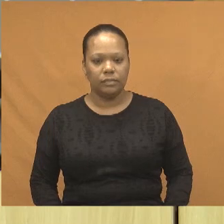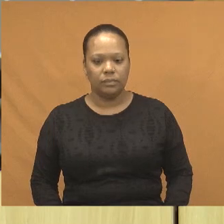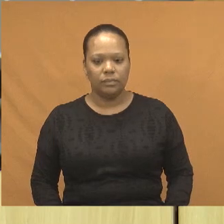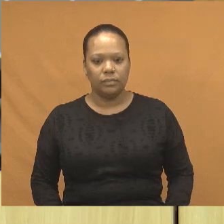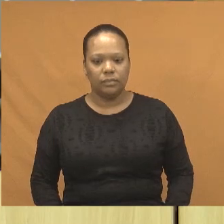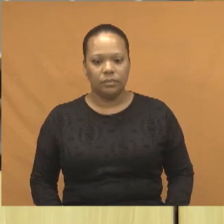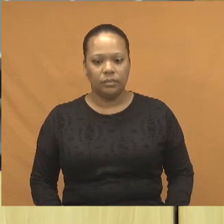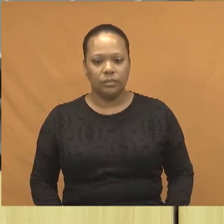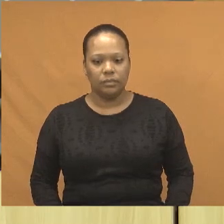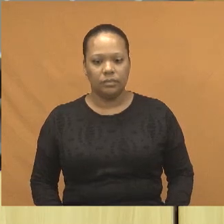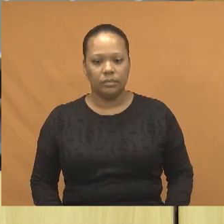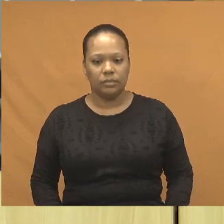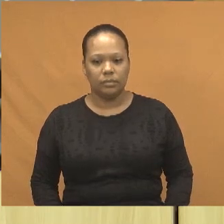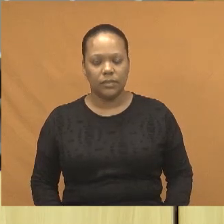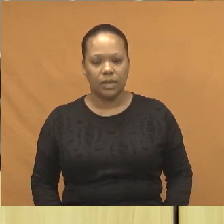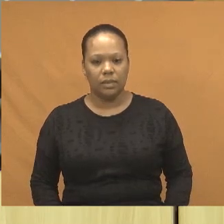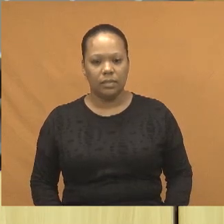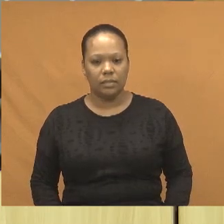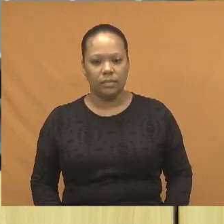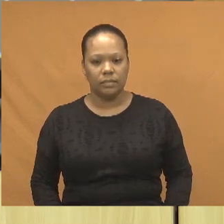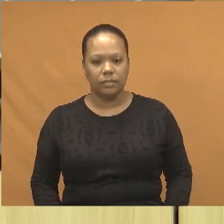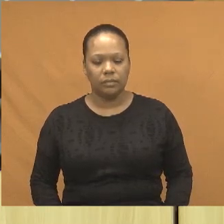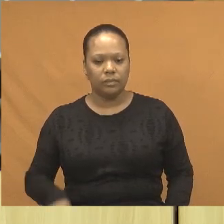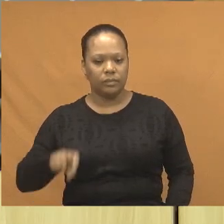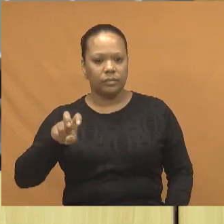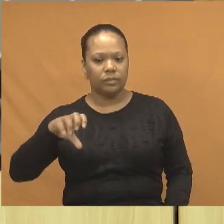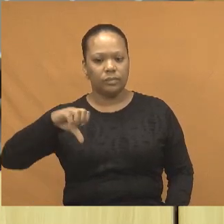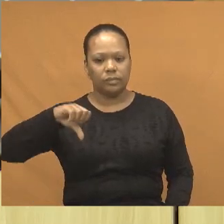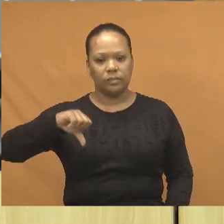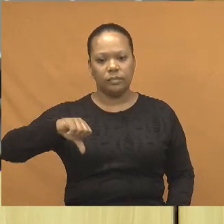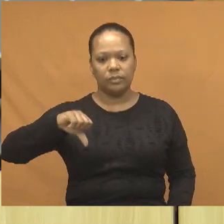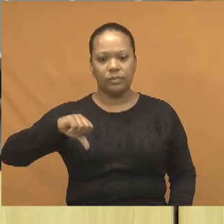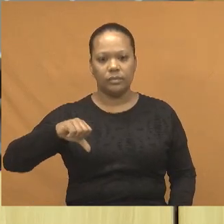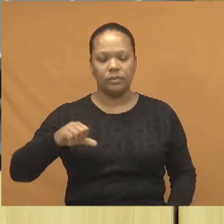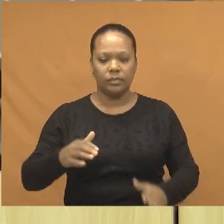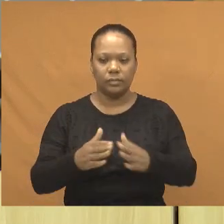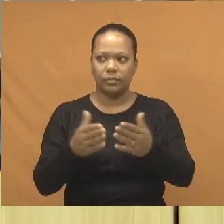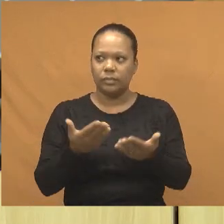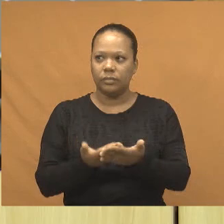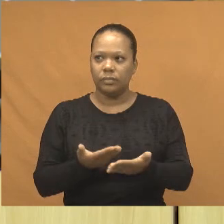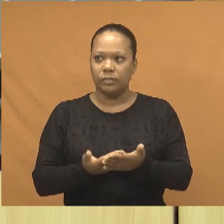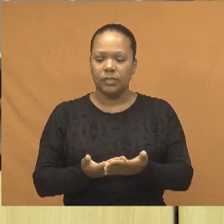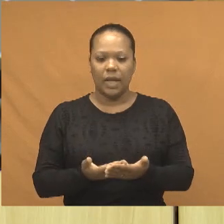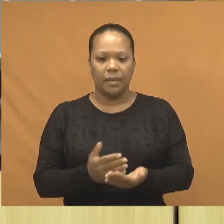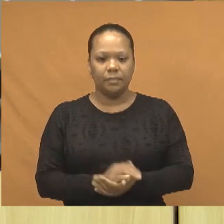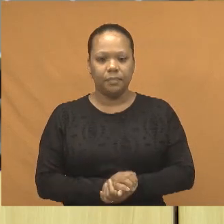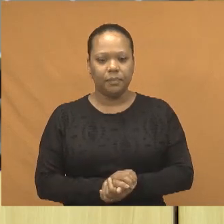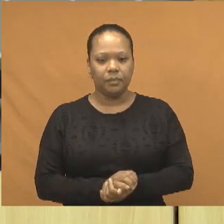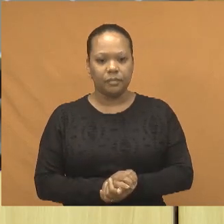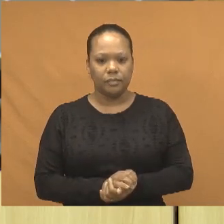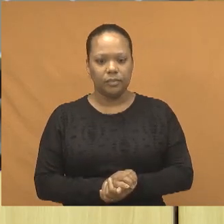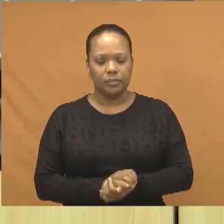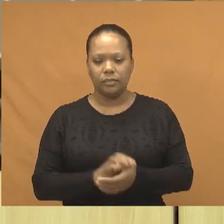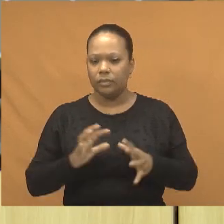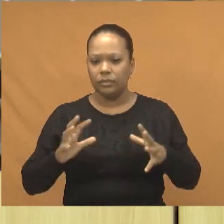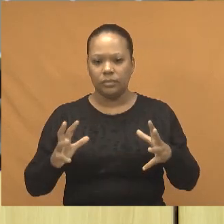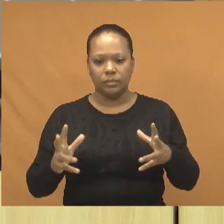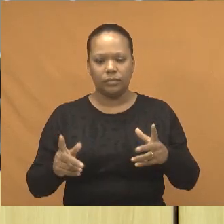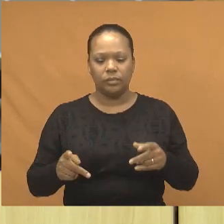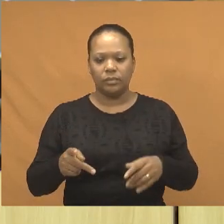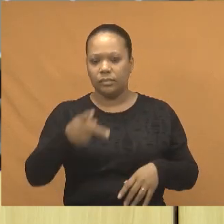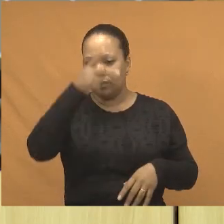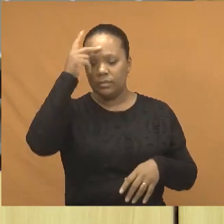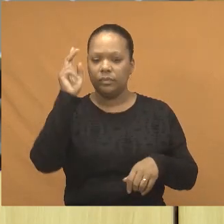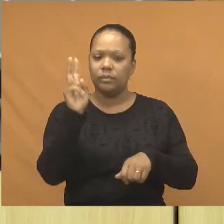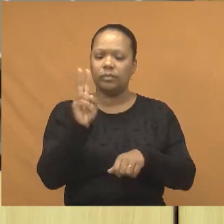Moção número 159. Moção congratulatória a todos os